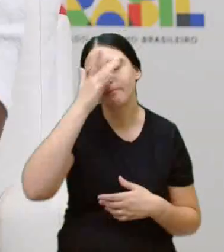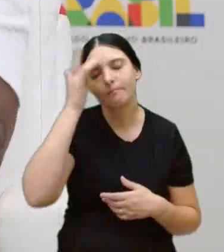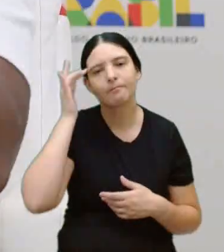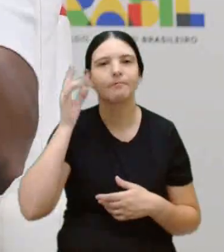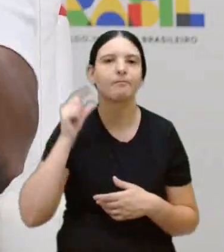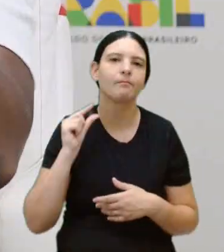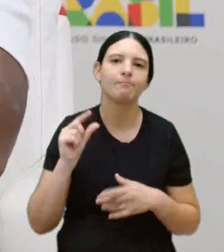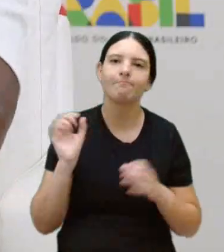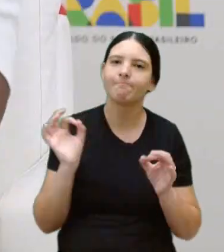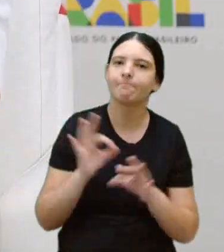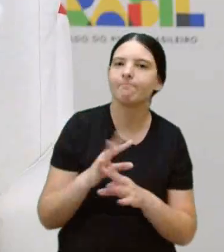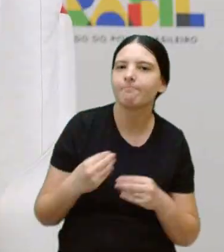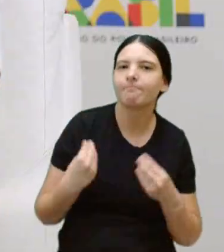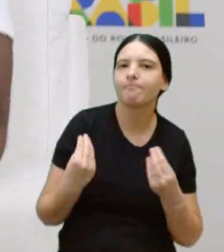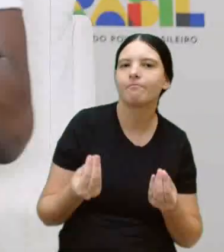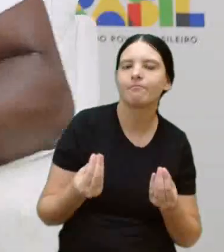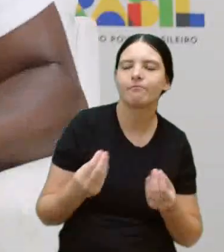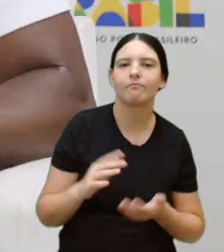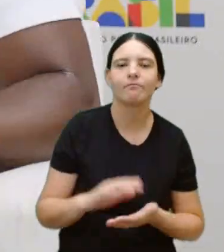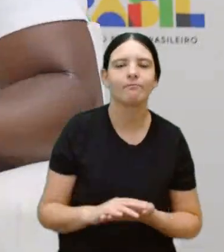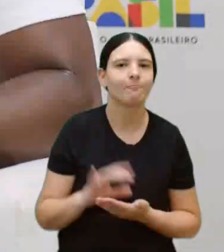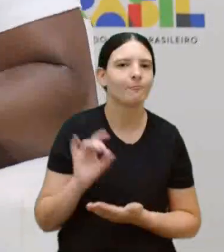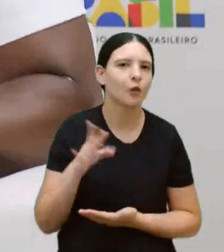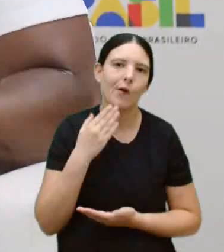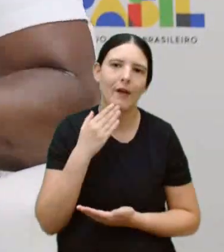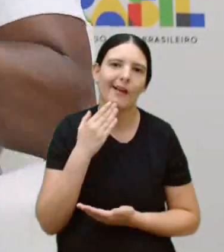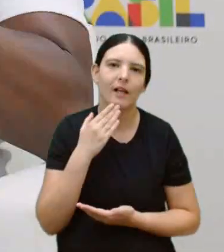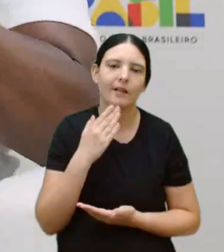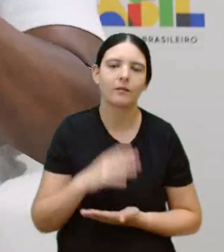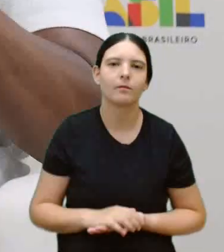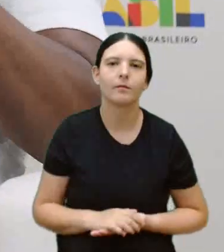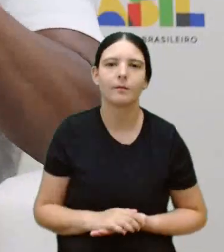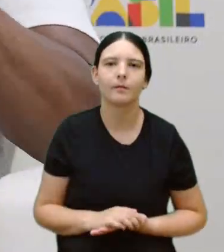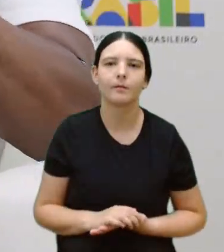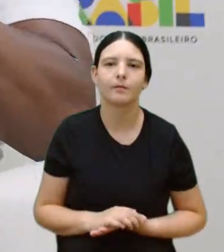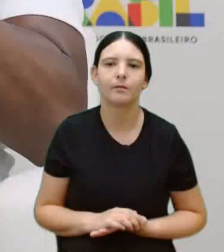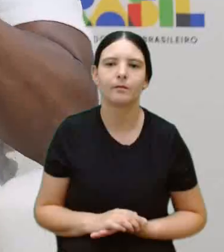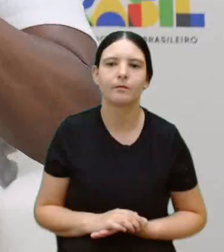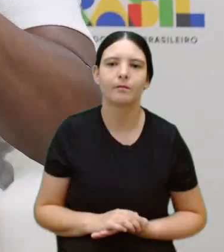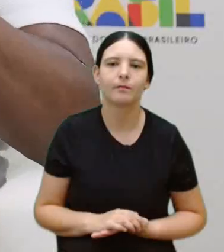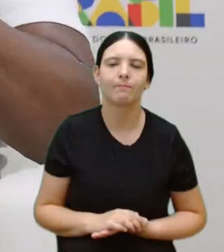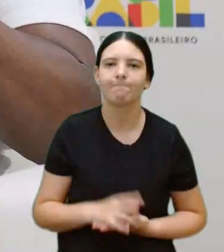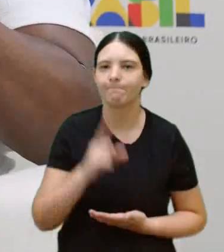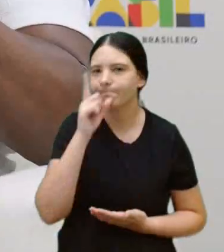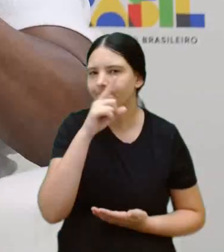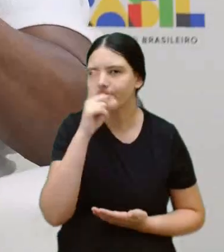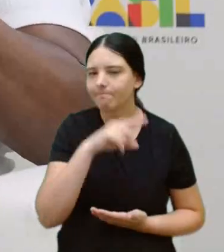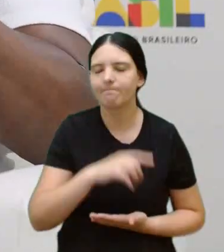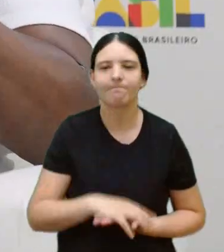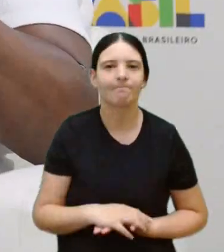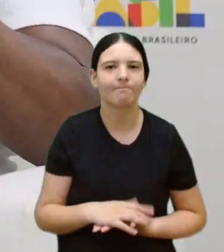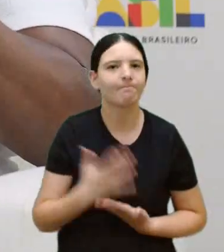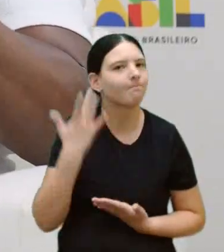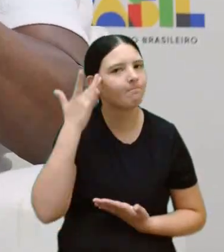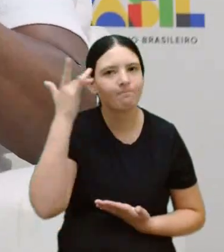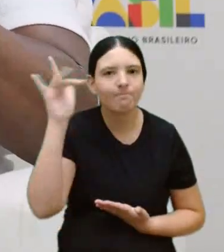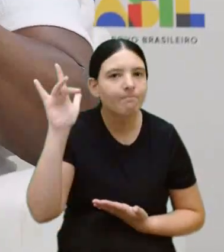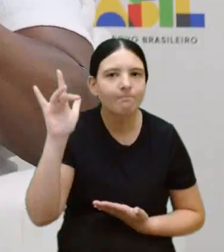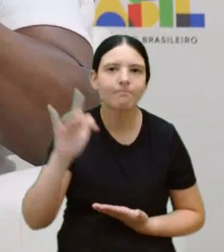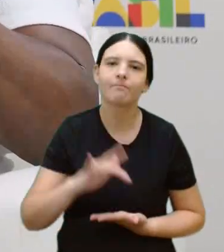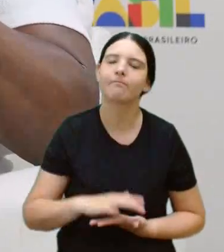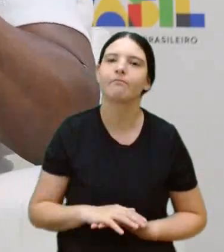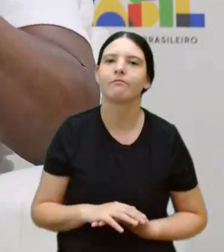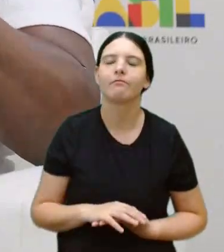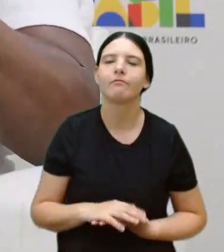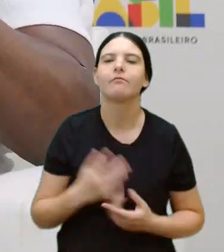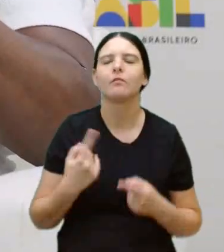dar, que é a sua falha, que é o seu não sei. Isso vai criando um